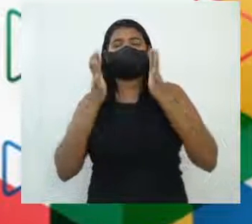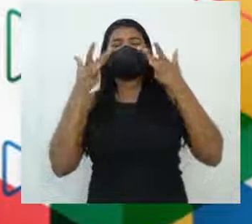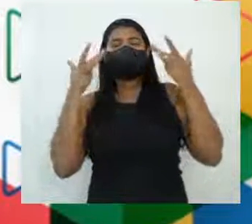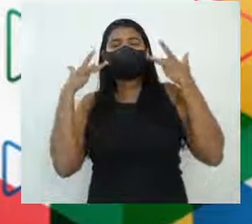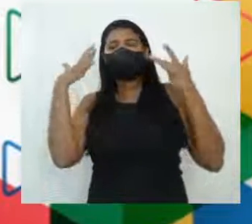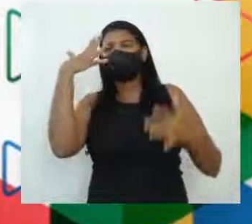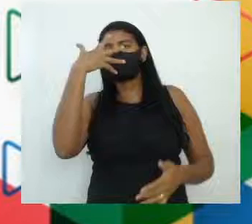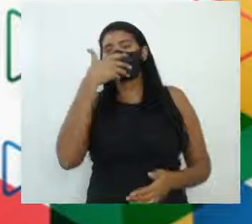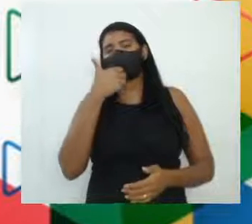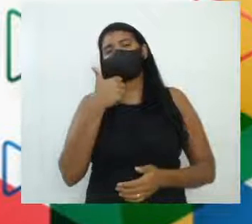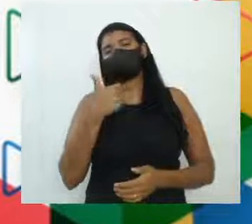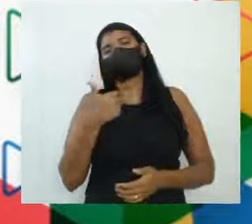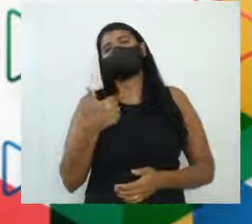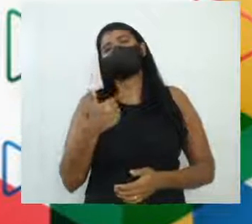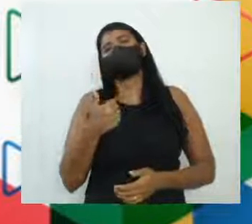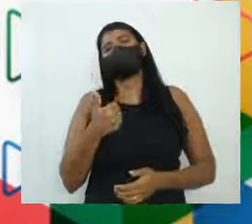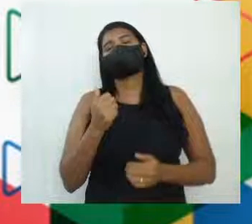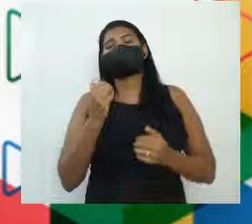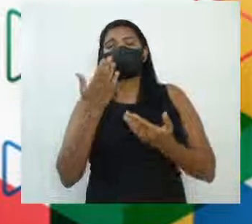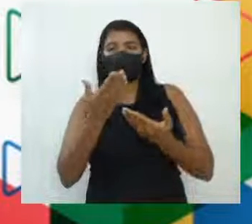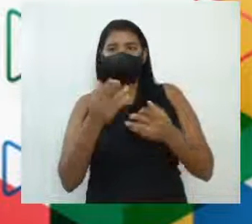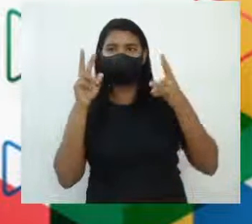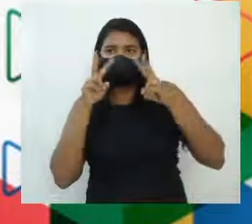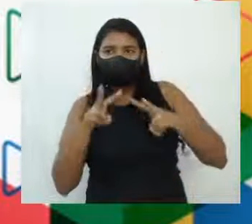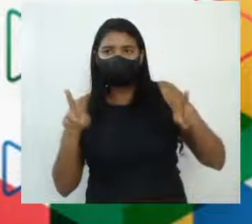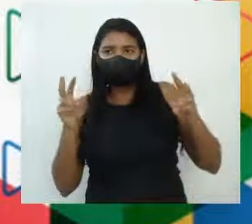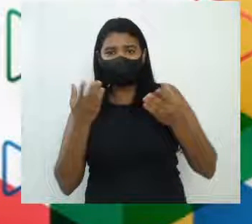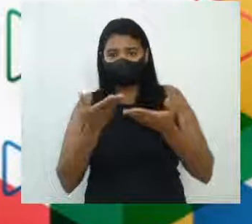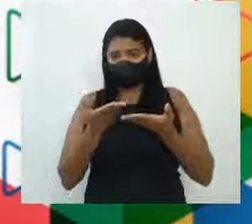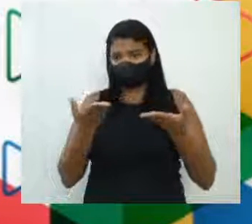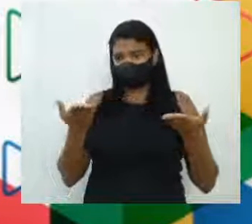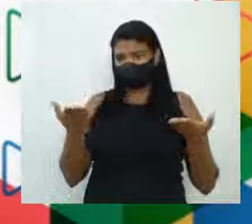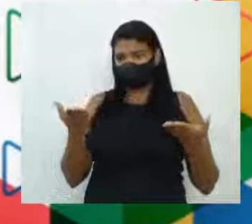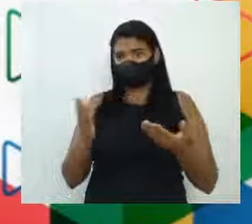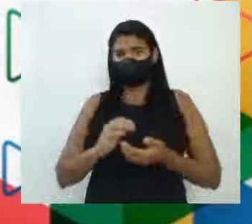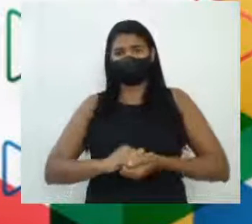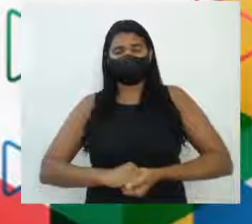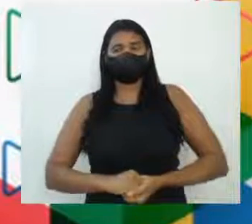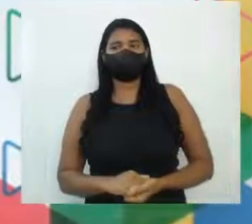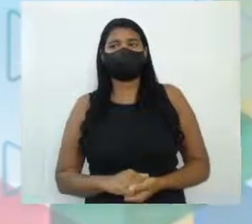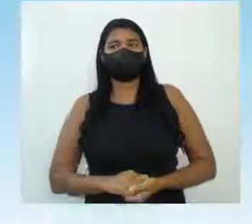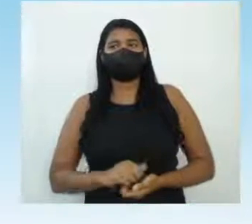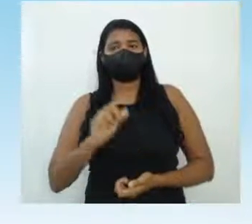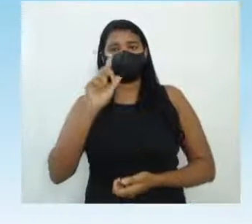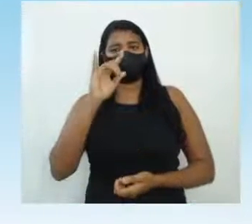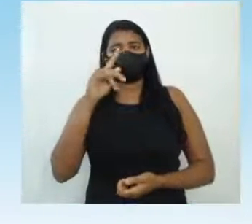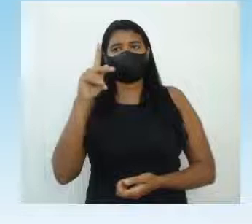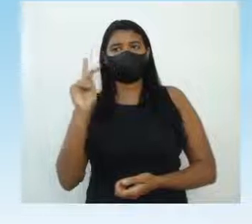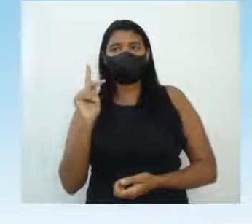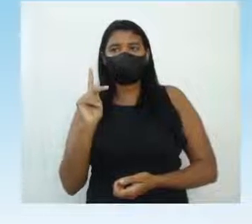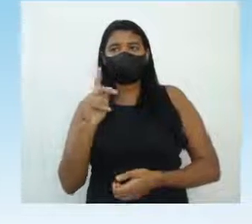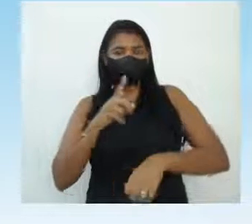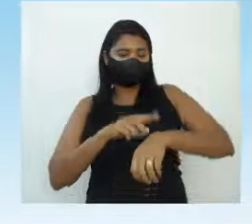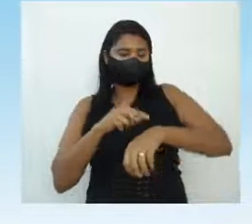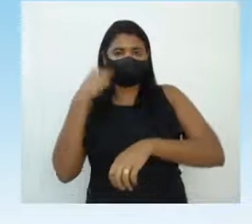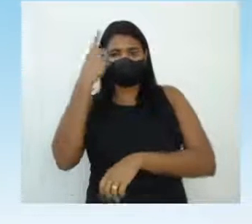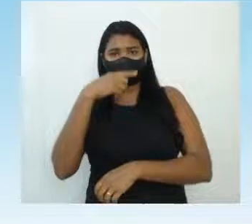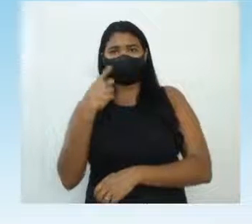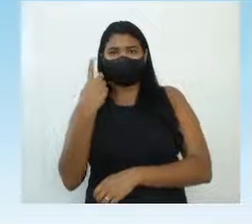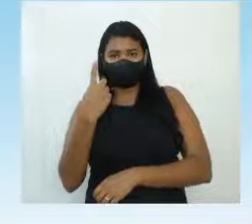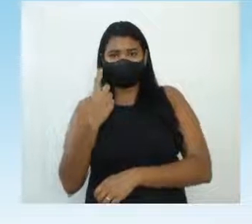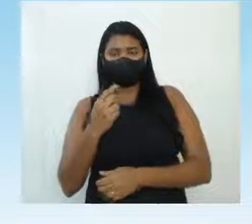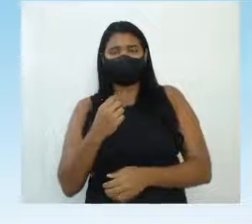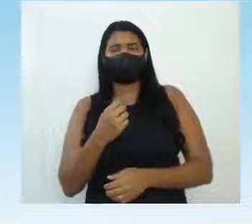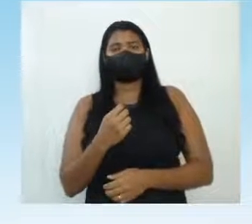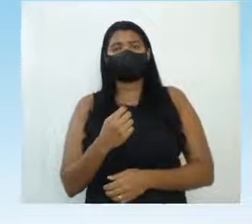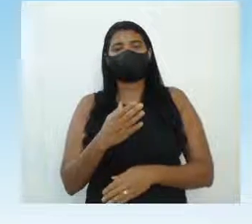linda. Se vocês puderem assistir, aí tem um link, né? Ela tem 1 hora e um pouquinho, mas vale muito a pena porque, apesar